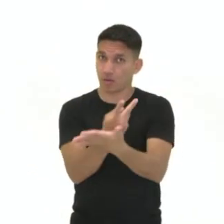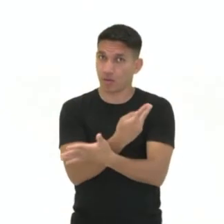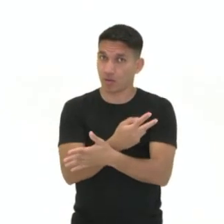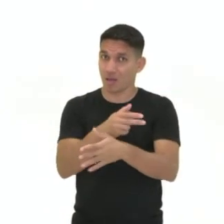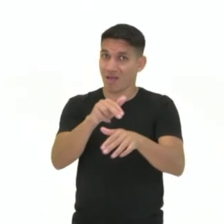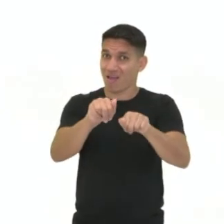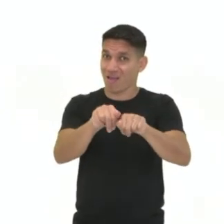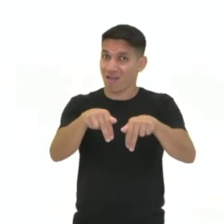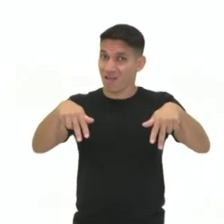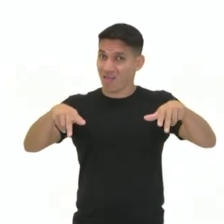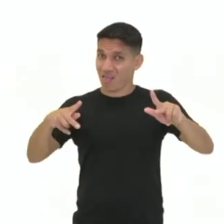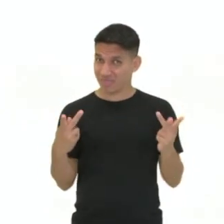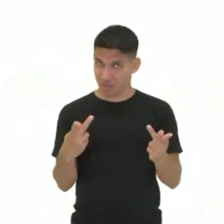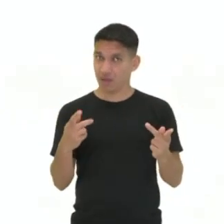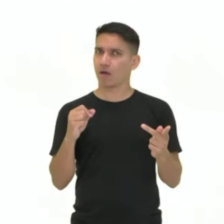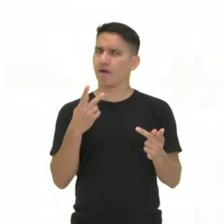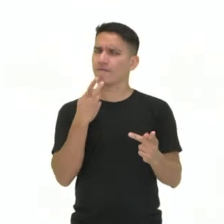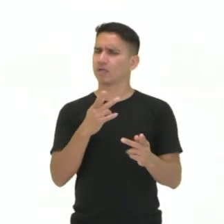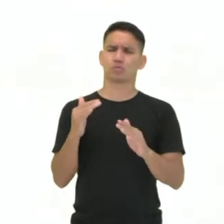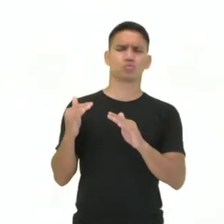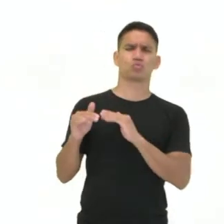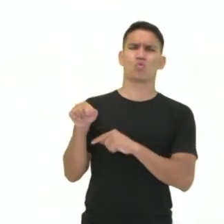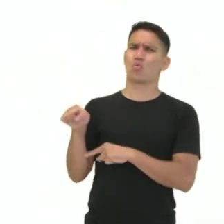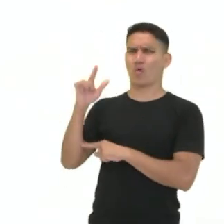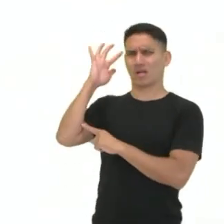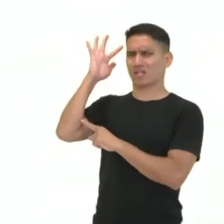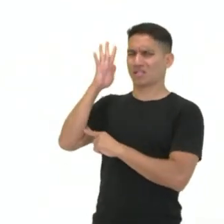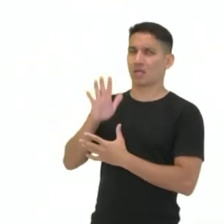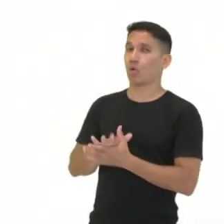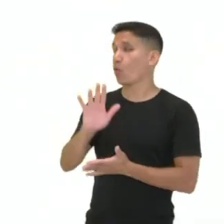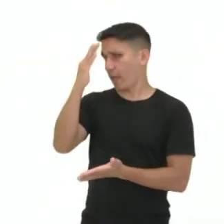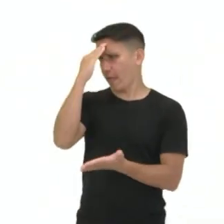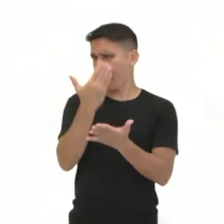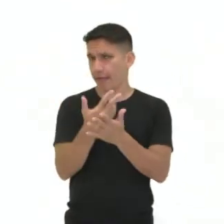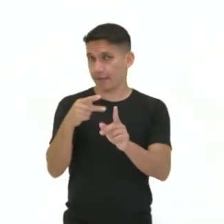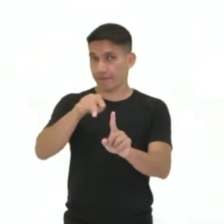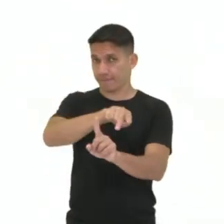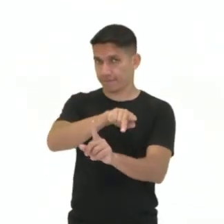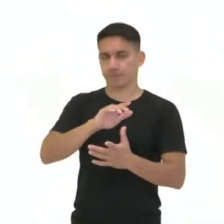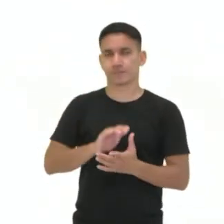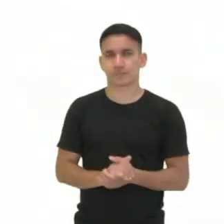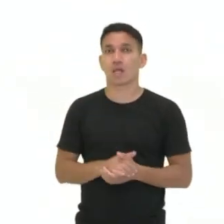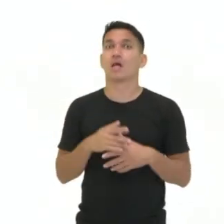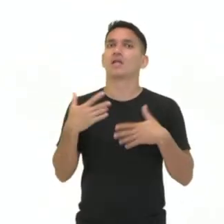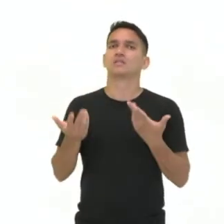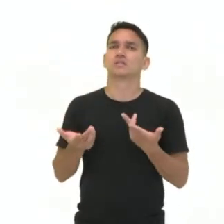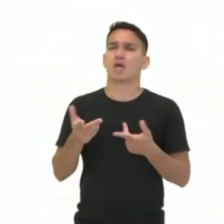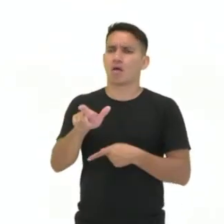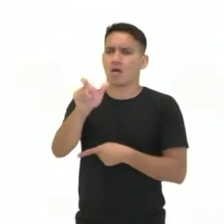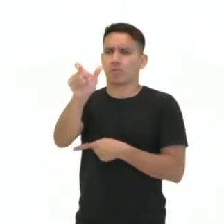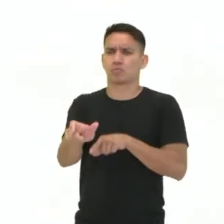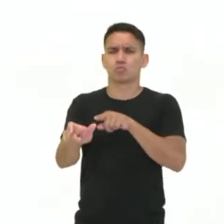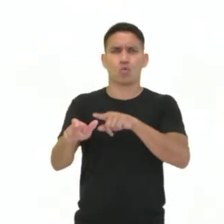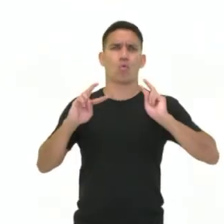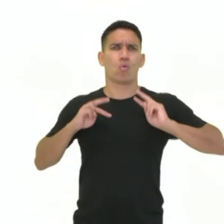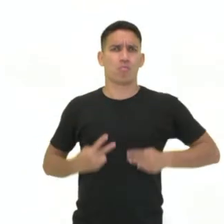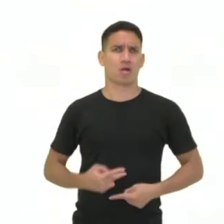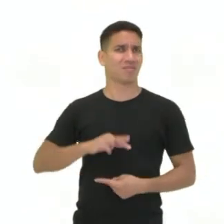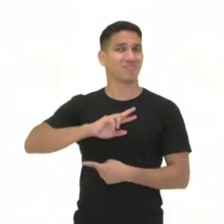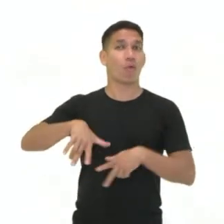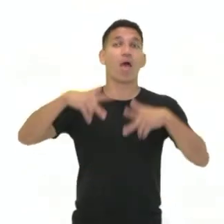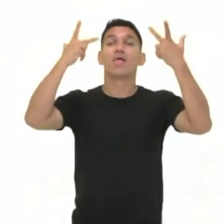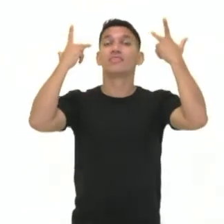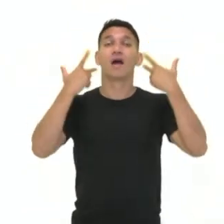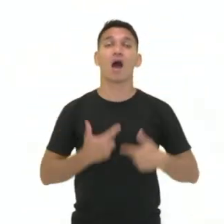Hannah Arendt vai discordar dessa teoria. O que ela acredita? Para ela, o homem não é naturalmente um